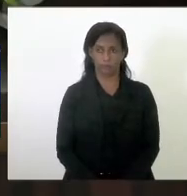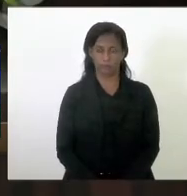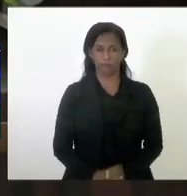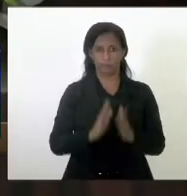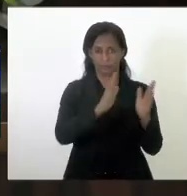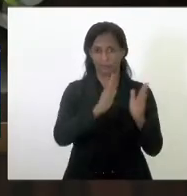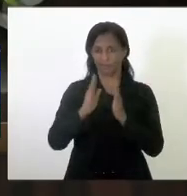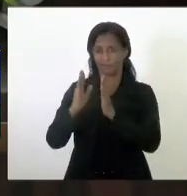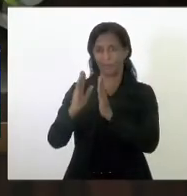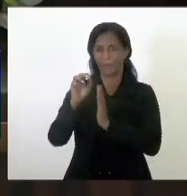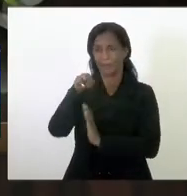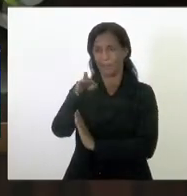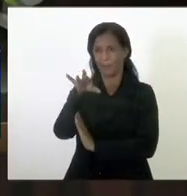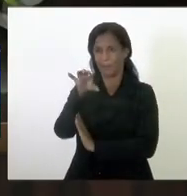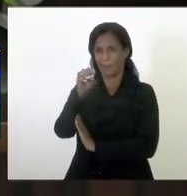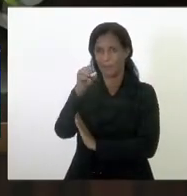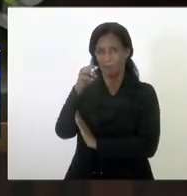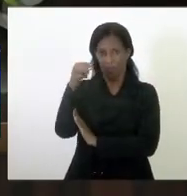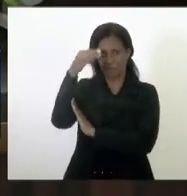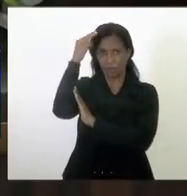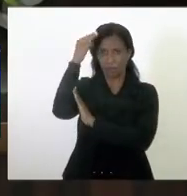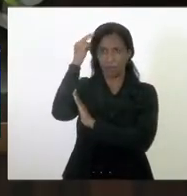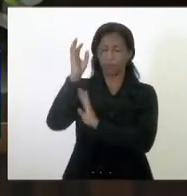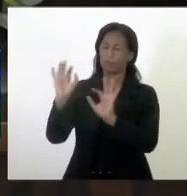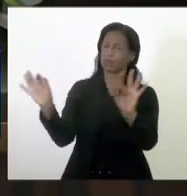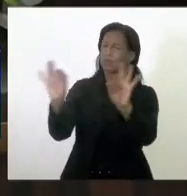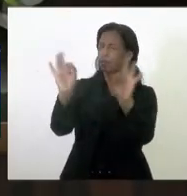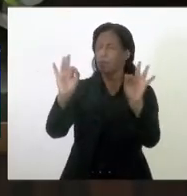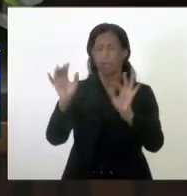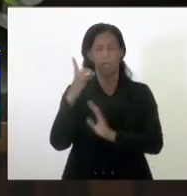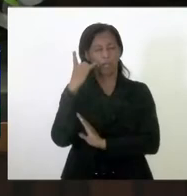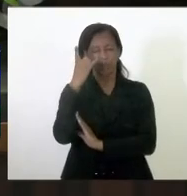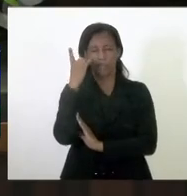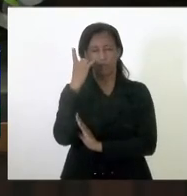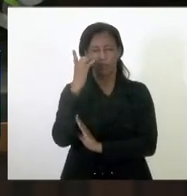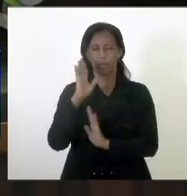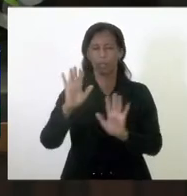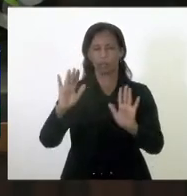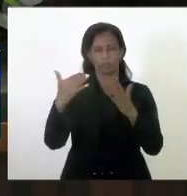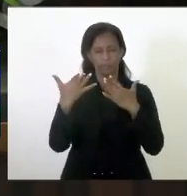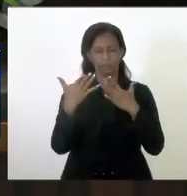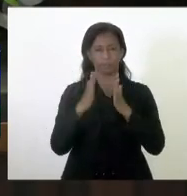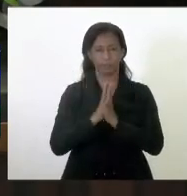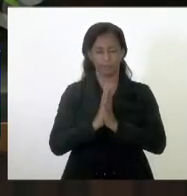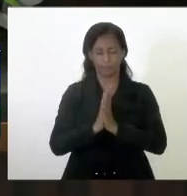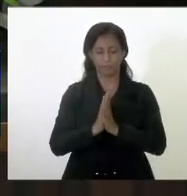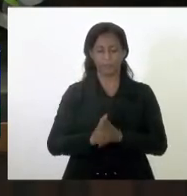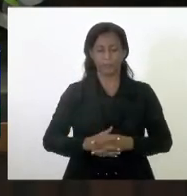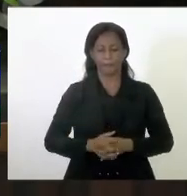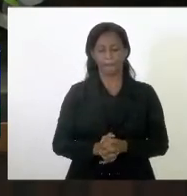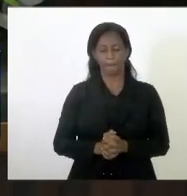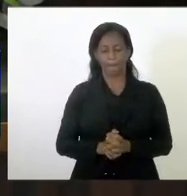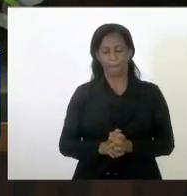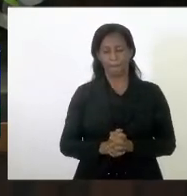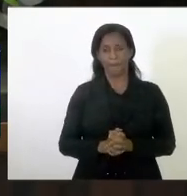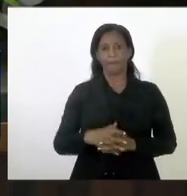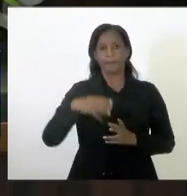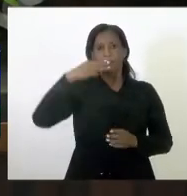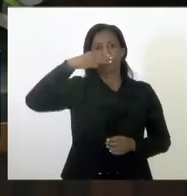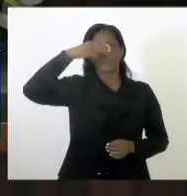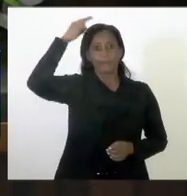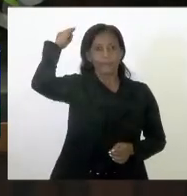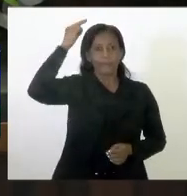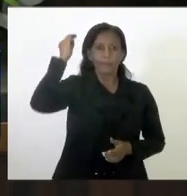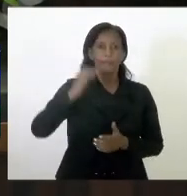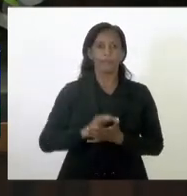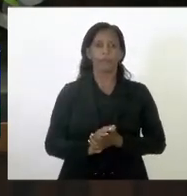Márcio. Não, eu pediria que nenhum, por favor, nenhum deputado se ausentasse do plenário. Márcio,